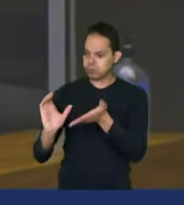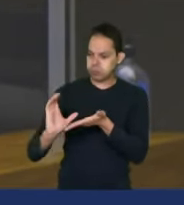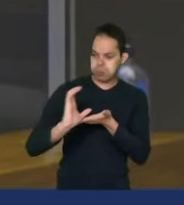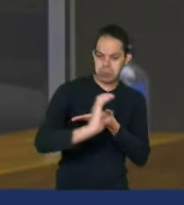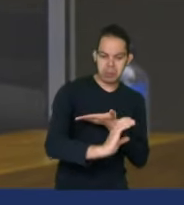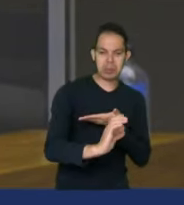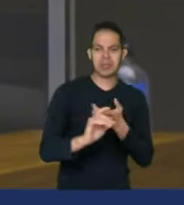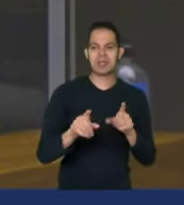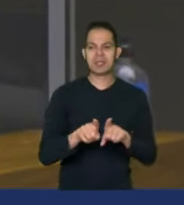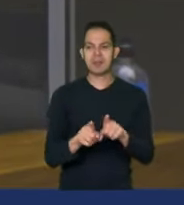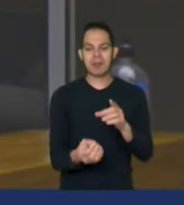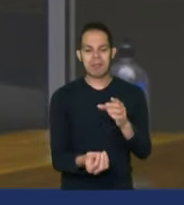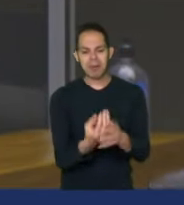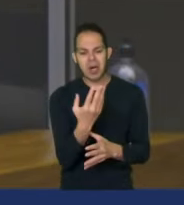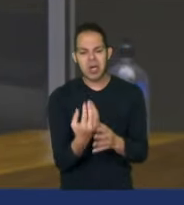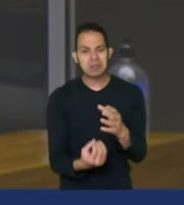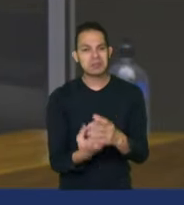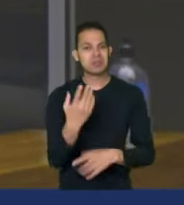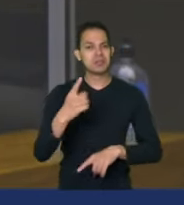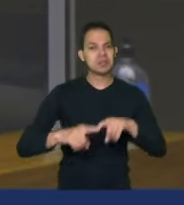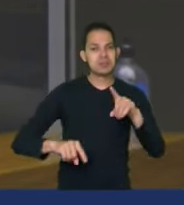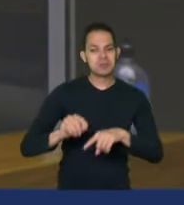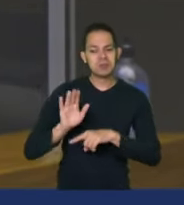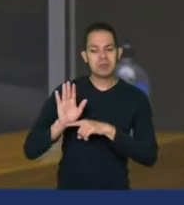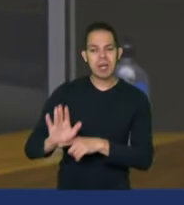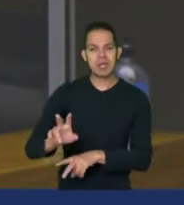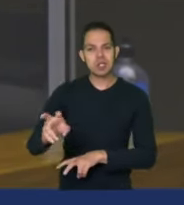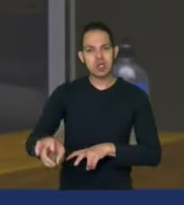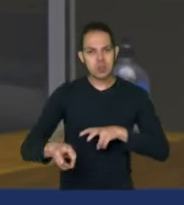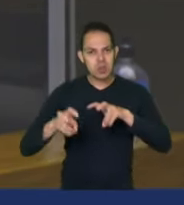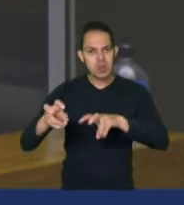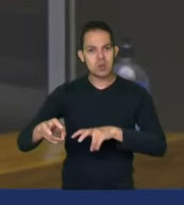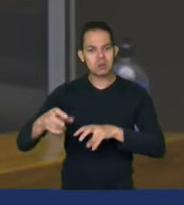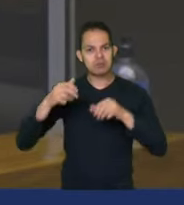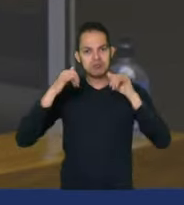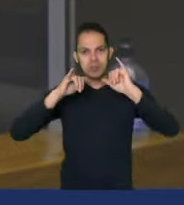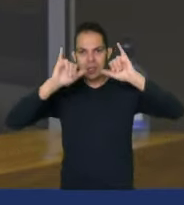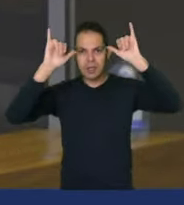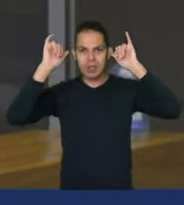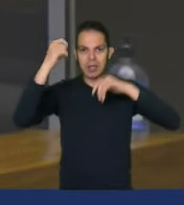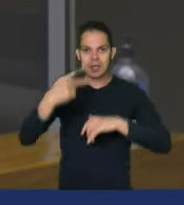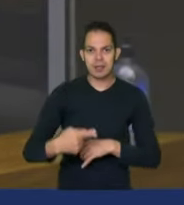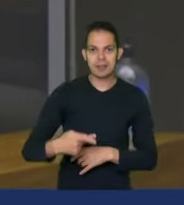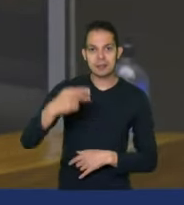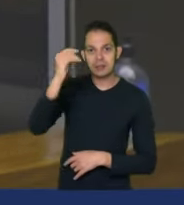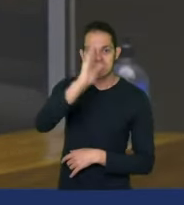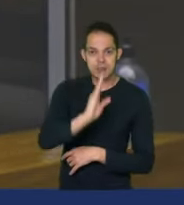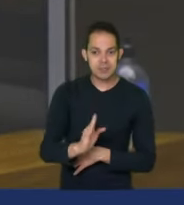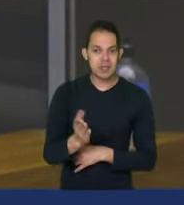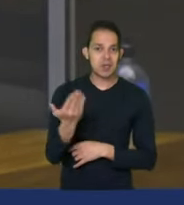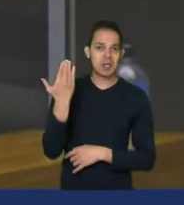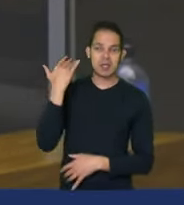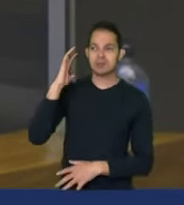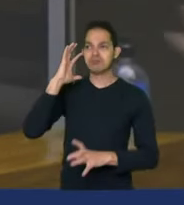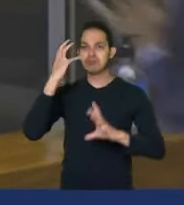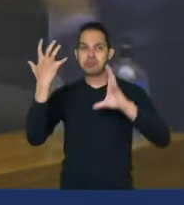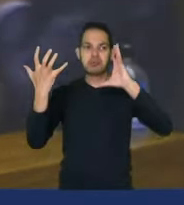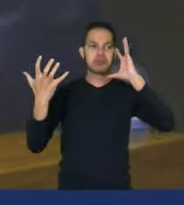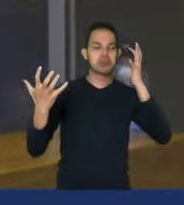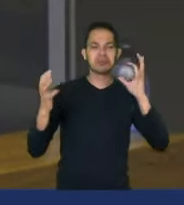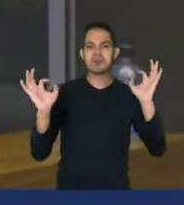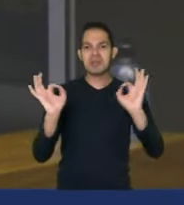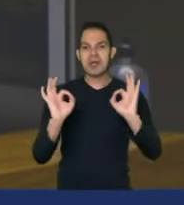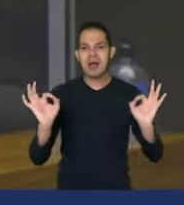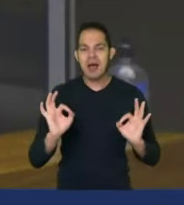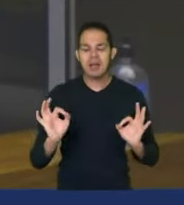de insumos para ajudar o agronegócio brasileiro. Não houveram iniciativas nesse ponto, na questão das